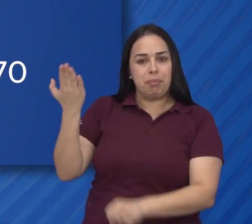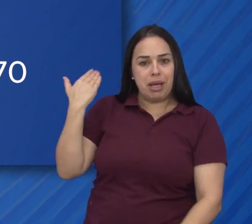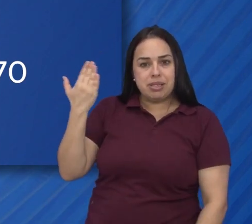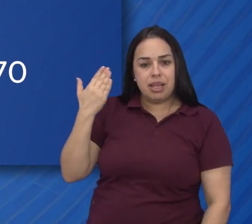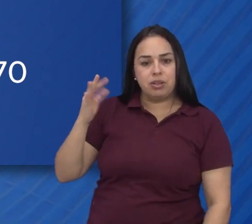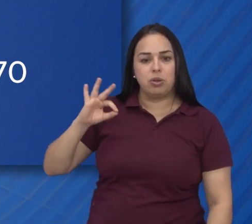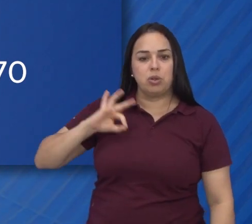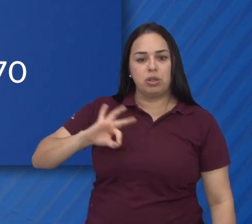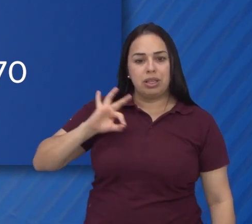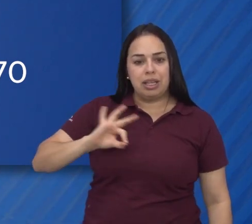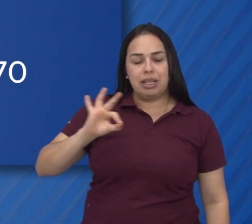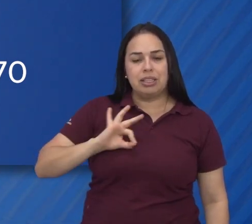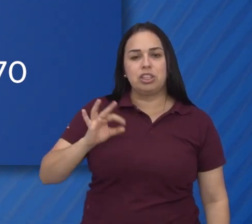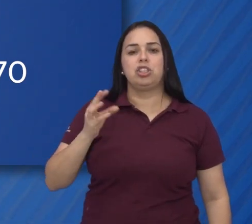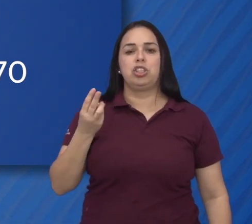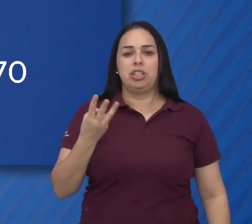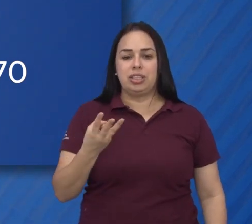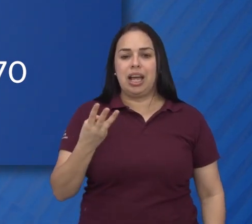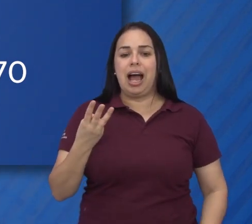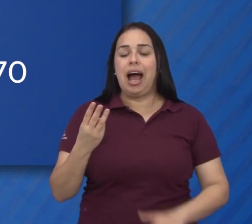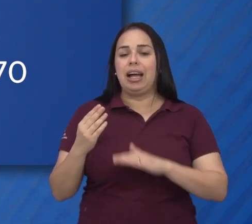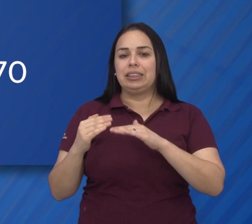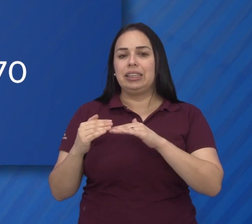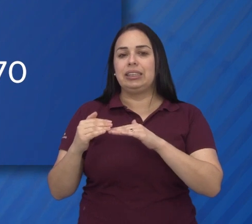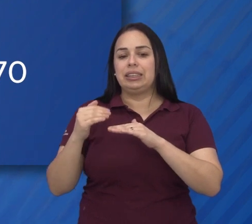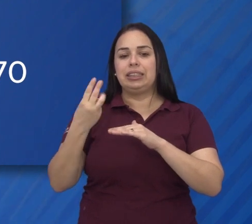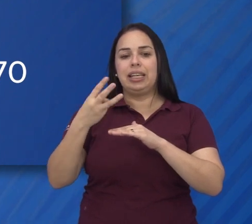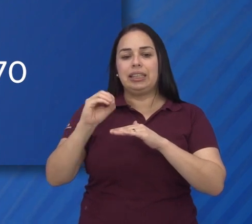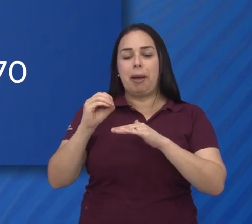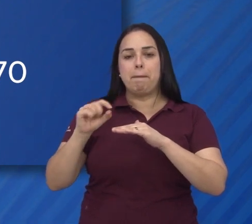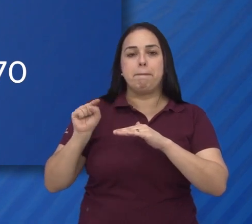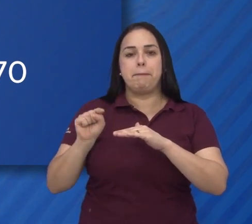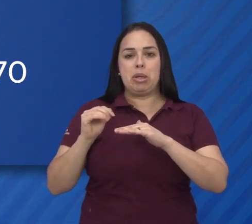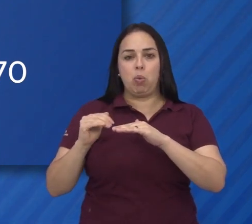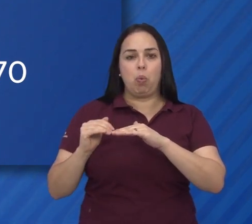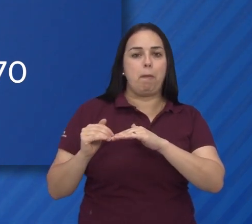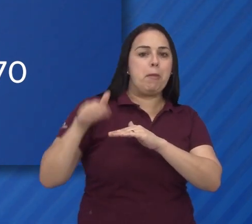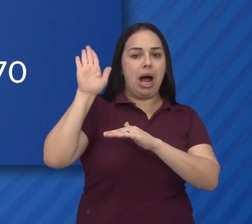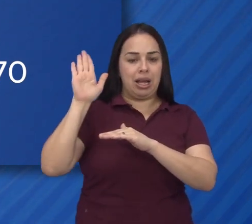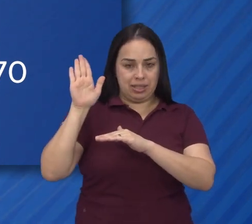em 2023 rendimentos tributáveis acima de R$